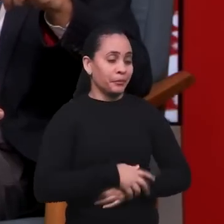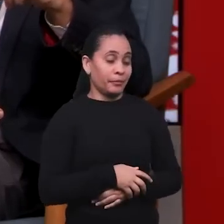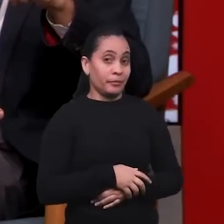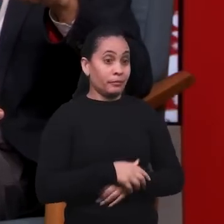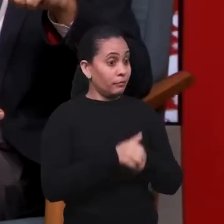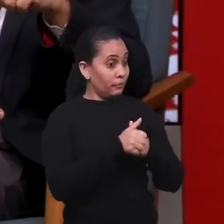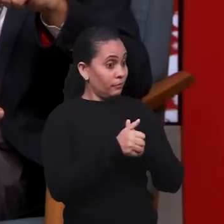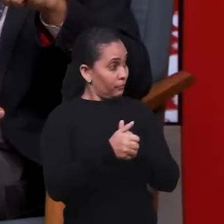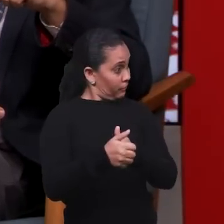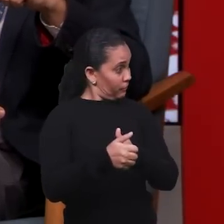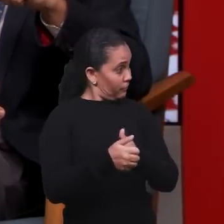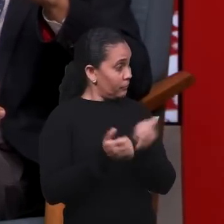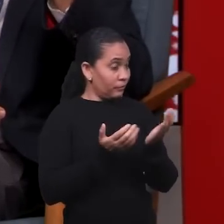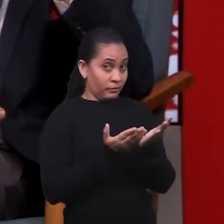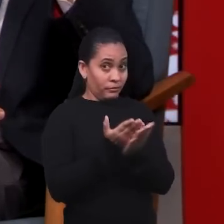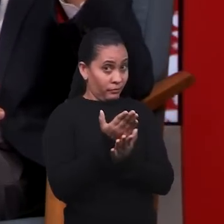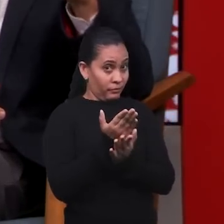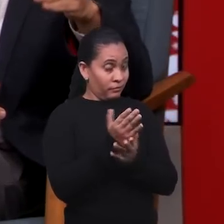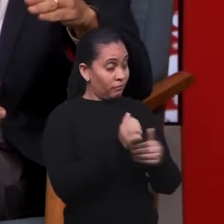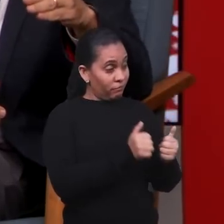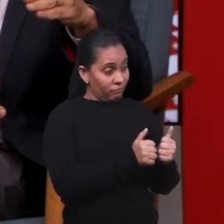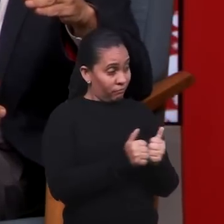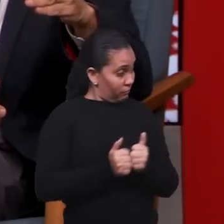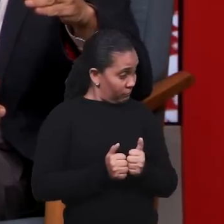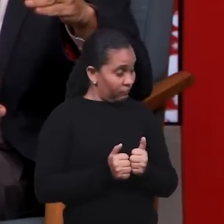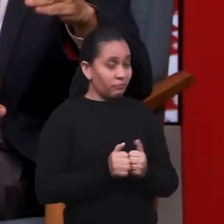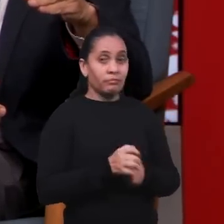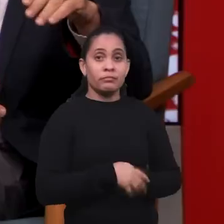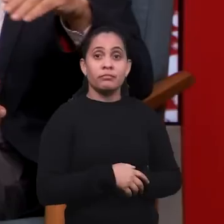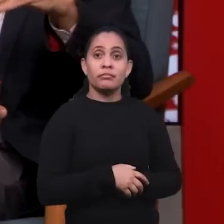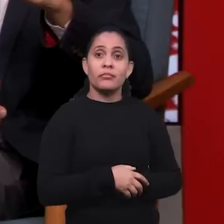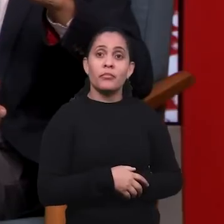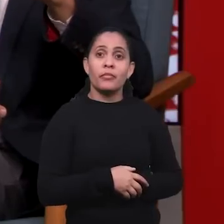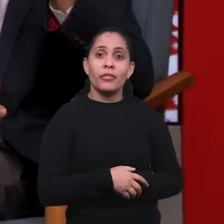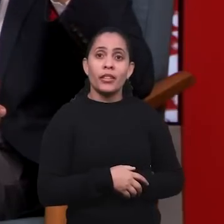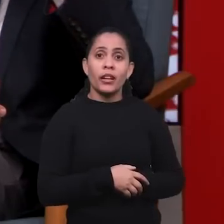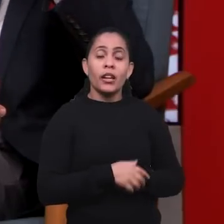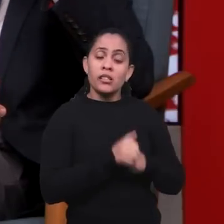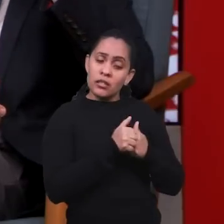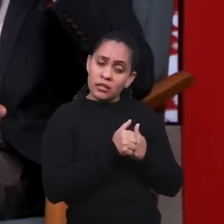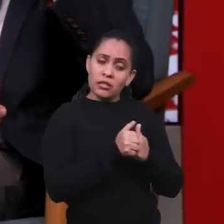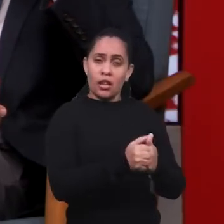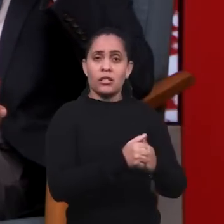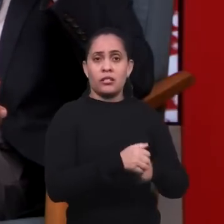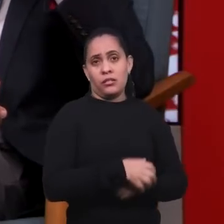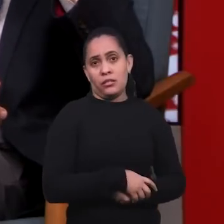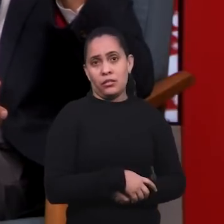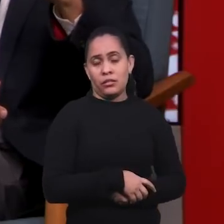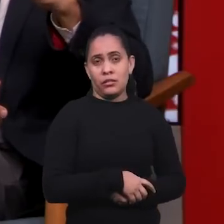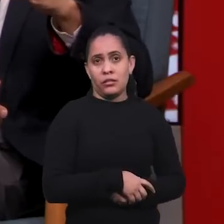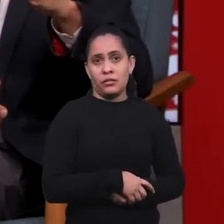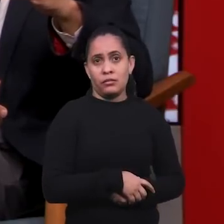sigam pelo caminho, saiam da aldeia, sigam pelo caminho.